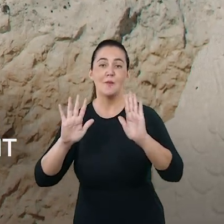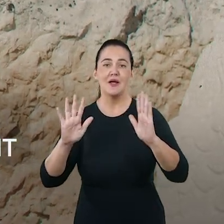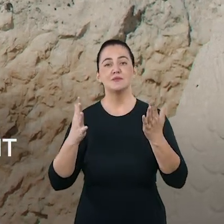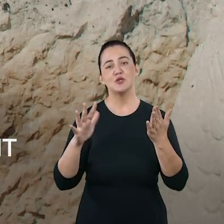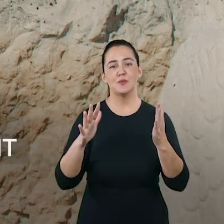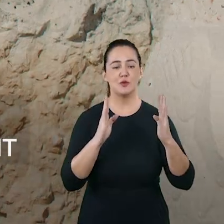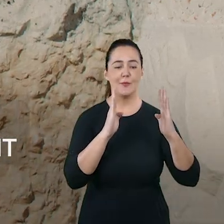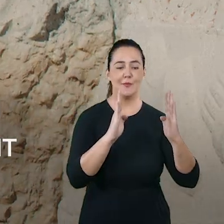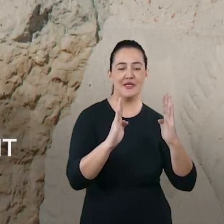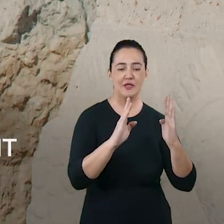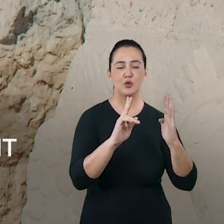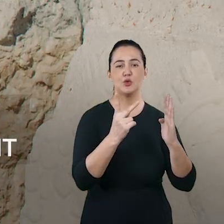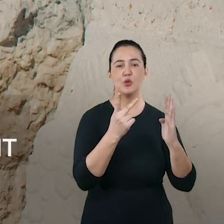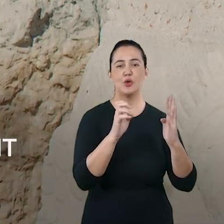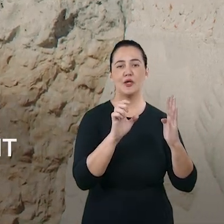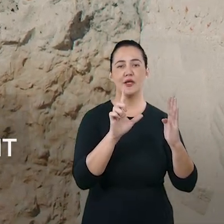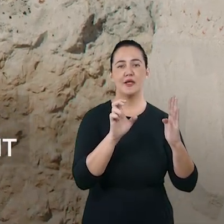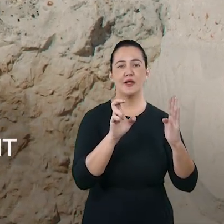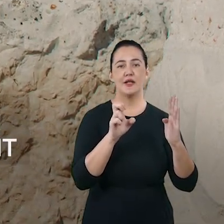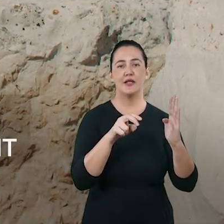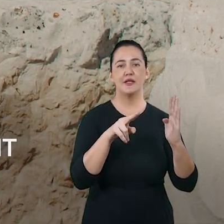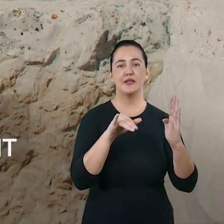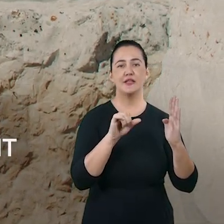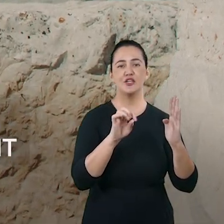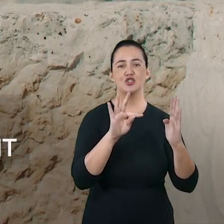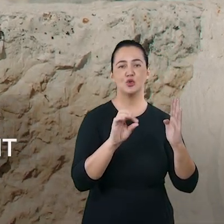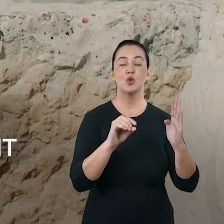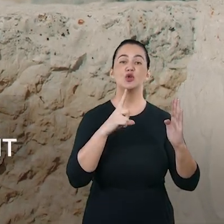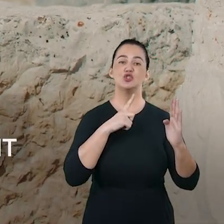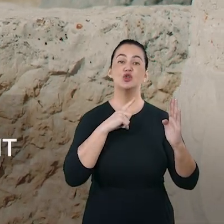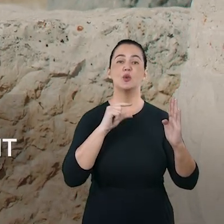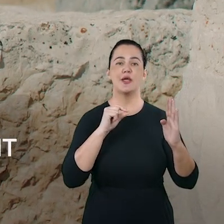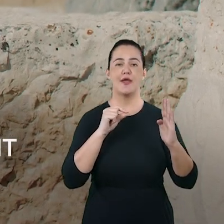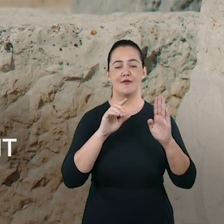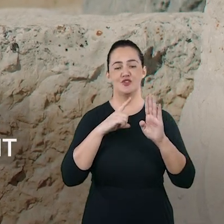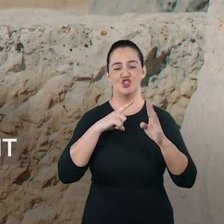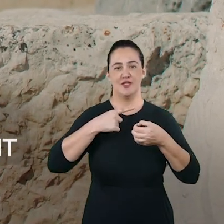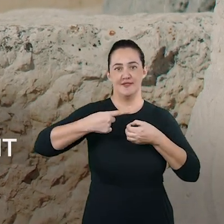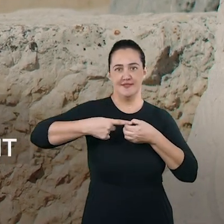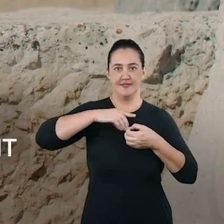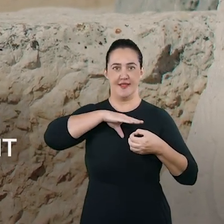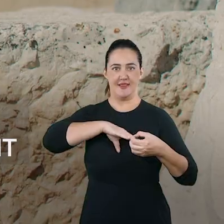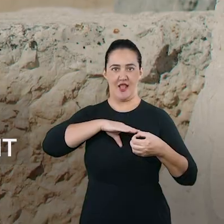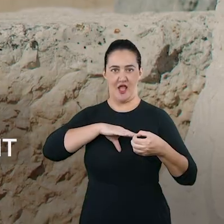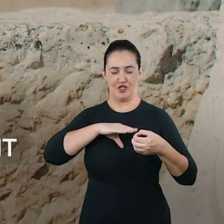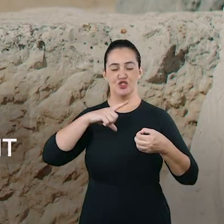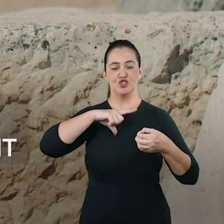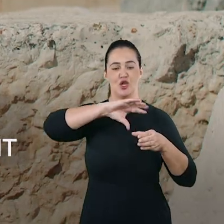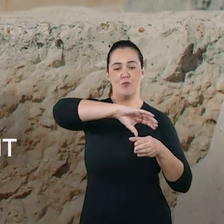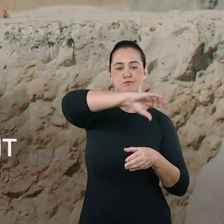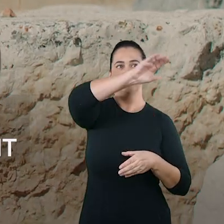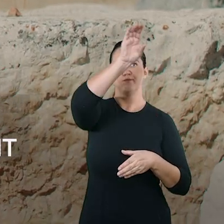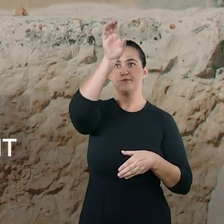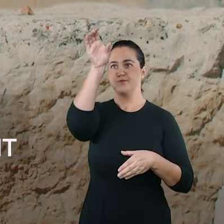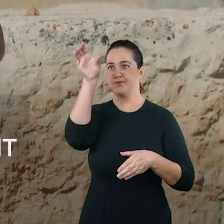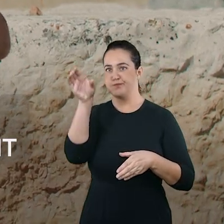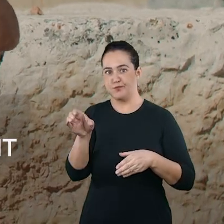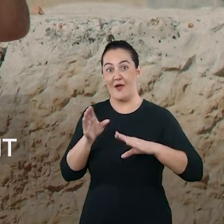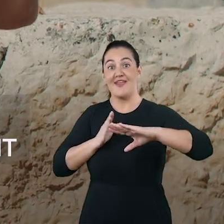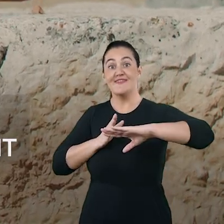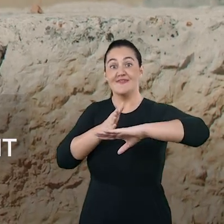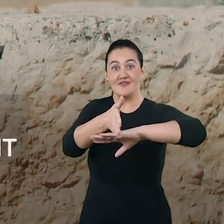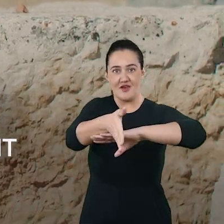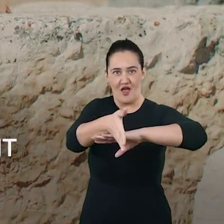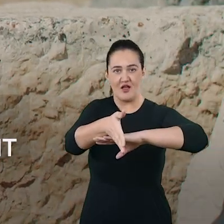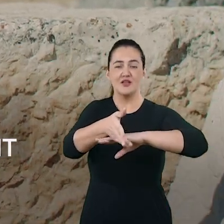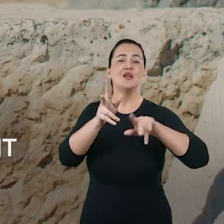helenística, elas enfeitavam a entrada da cidade. Como eu disse, nós estamos na avenida principal. E assim como hoje, se você vai a